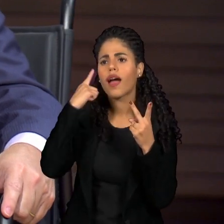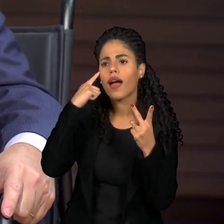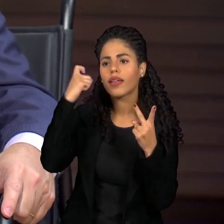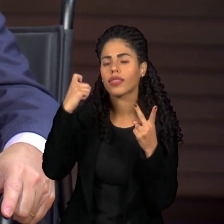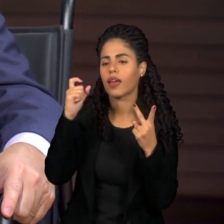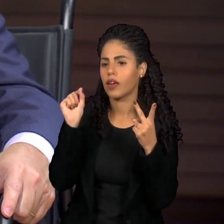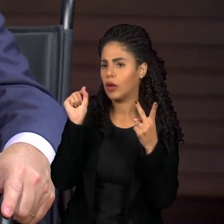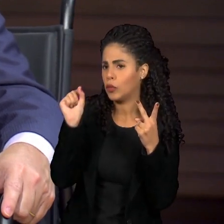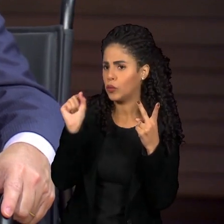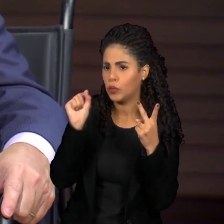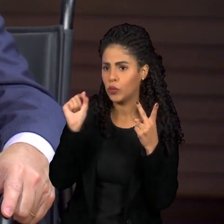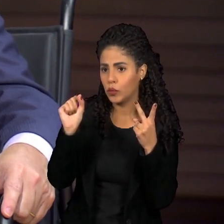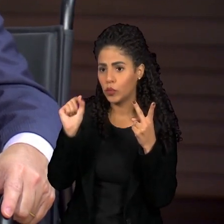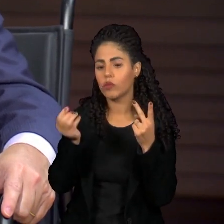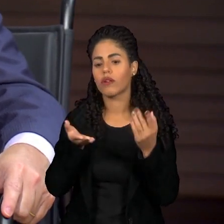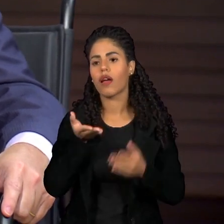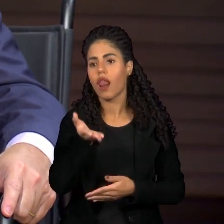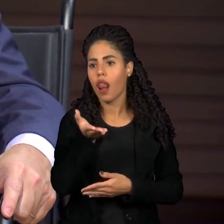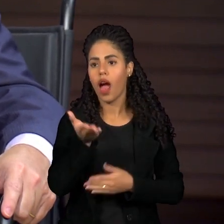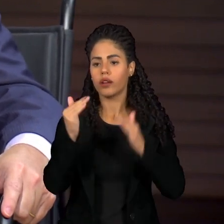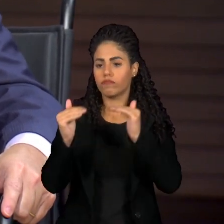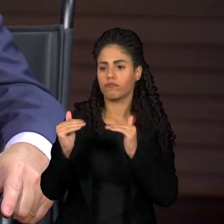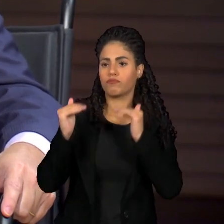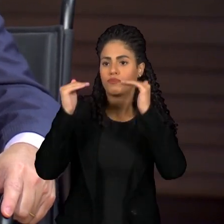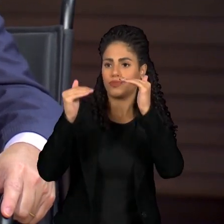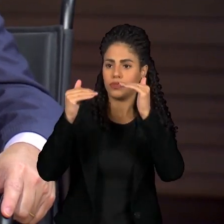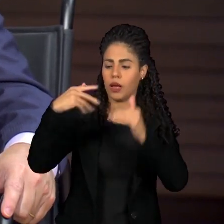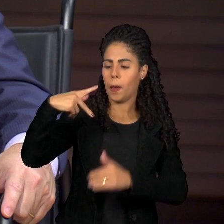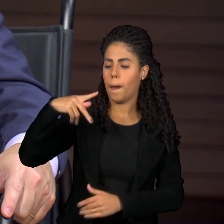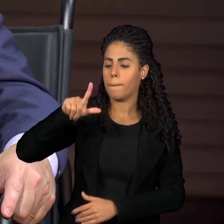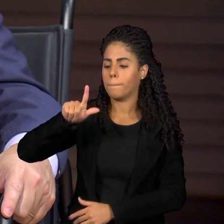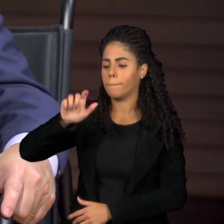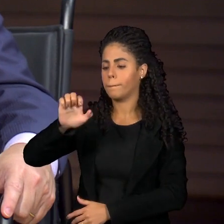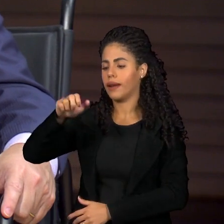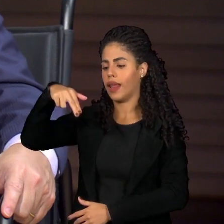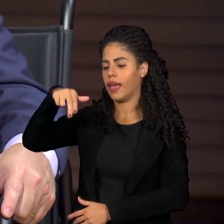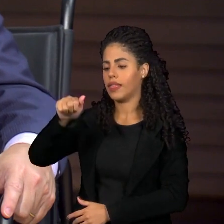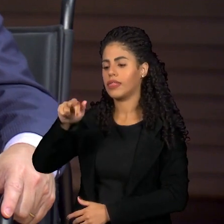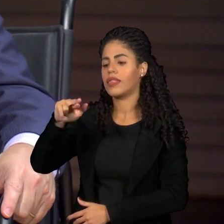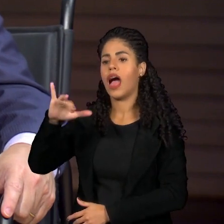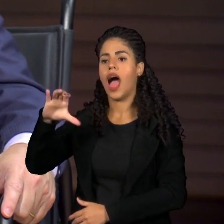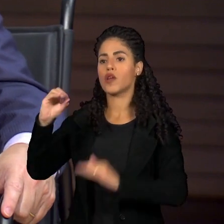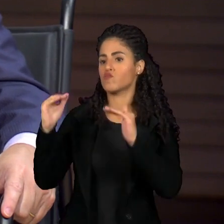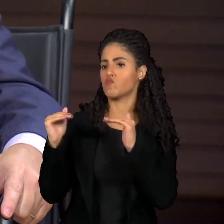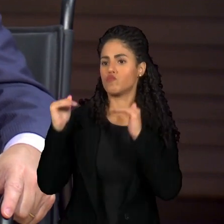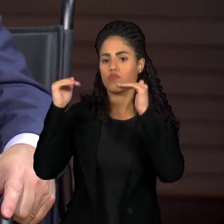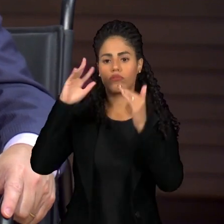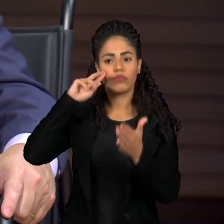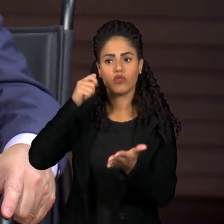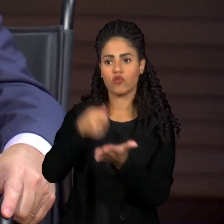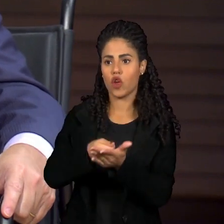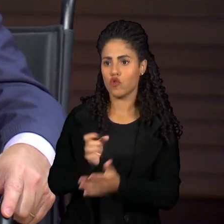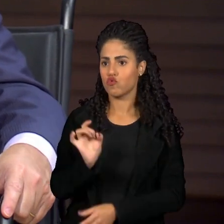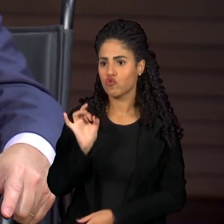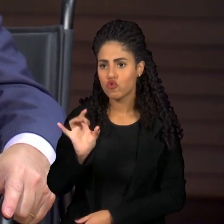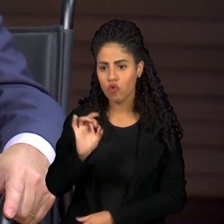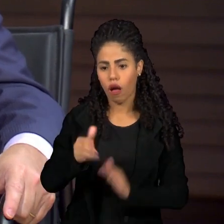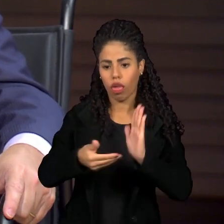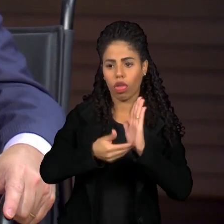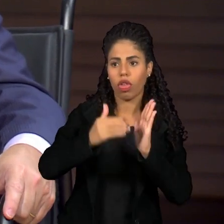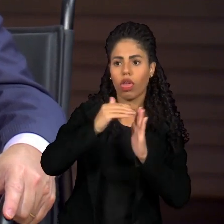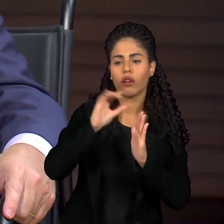ideia de que o plenário é soberano, né? De que as decisões internas, seja da Câmara, seja no